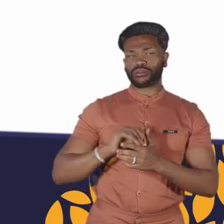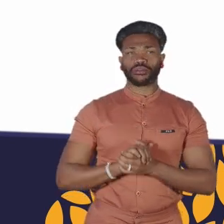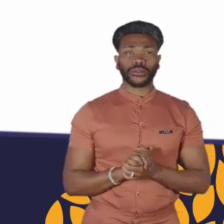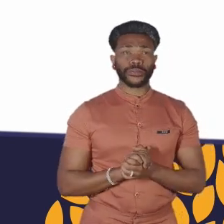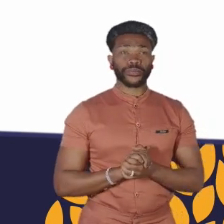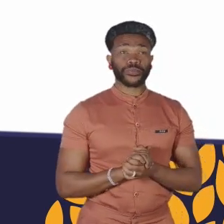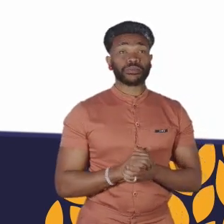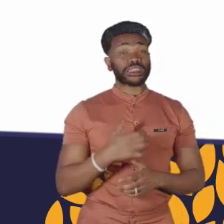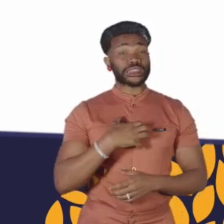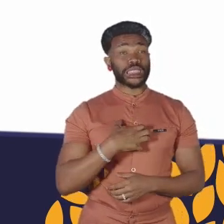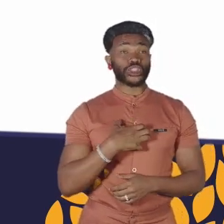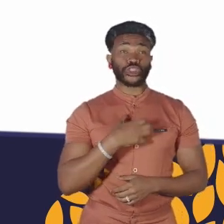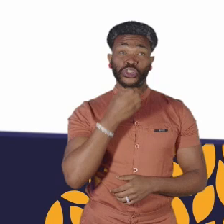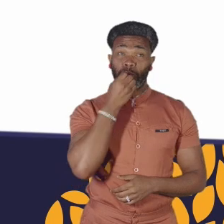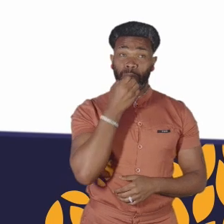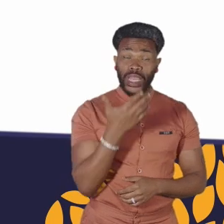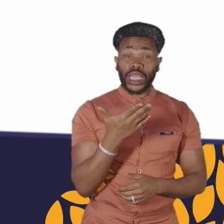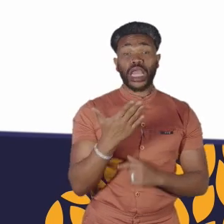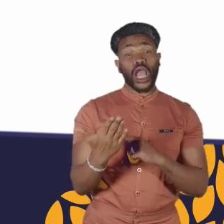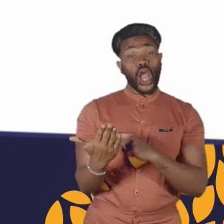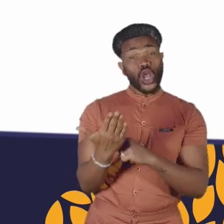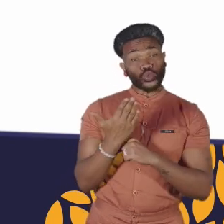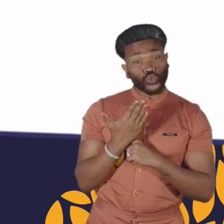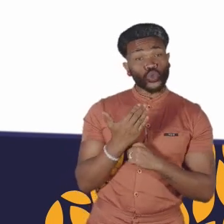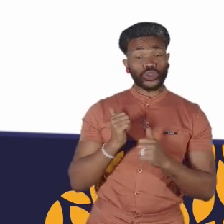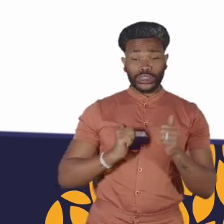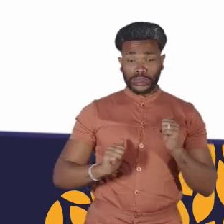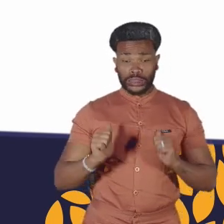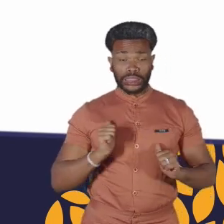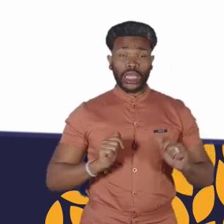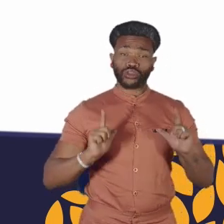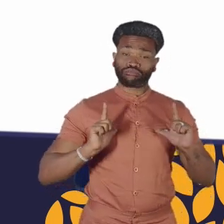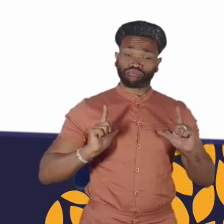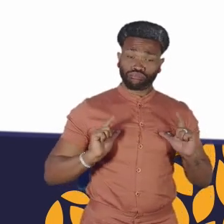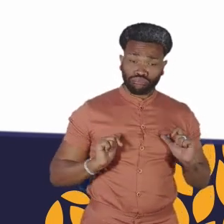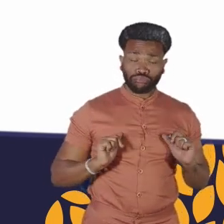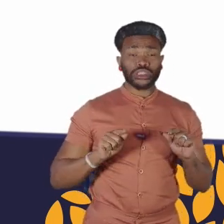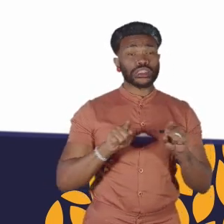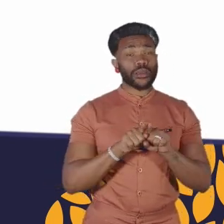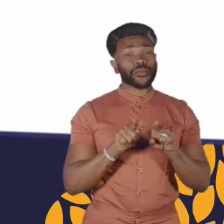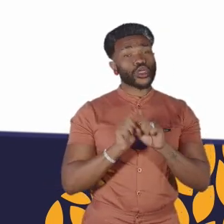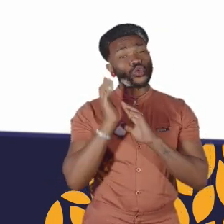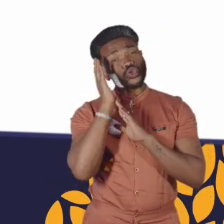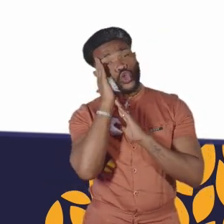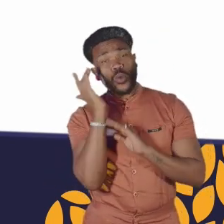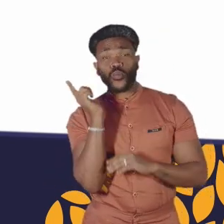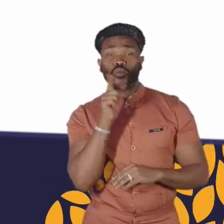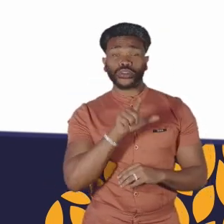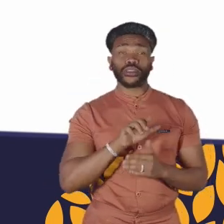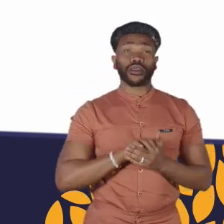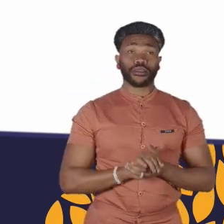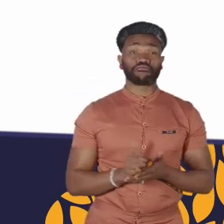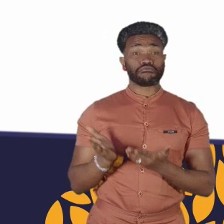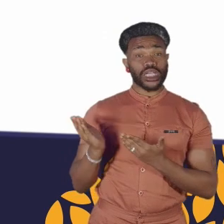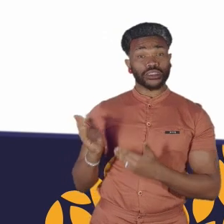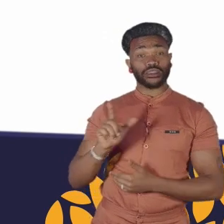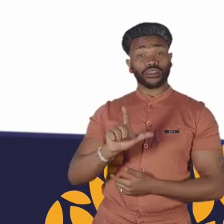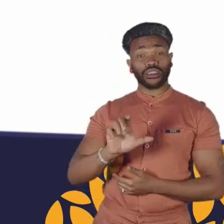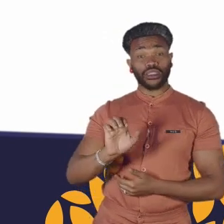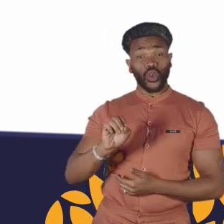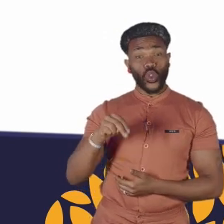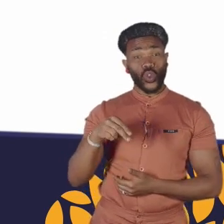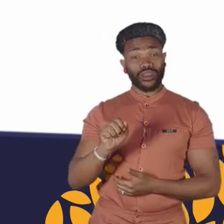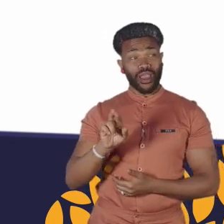E o Leonardo se sente bem. Fala que ajuda ele naquela ansiedade do dia a dia, na insônia. Mas o Leonardo não tem